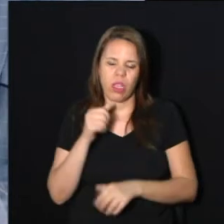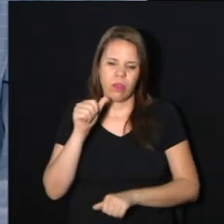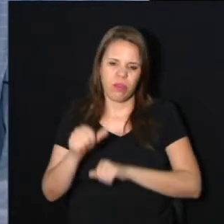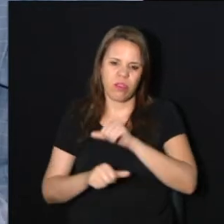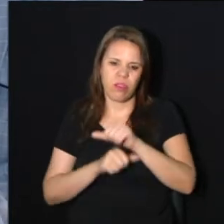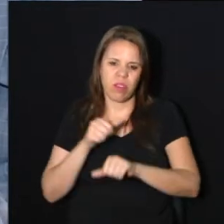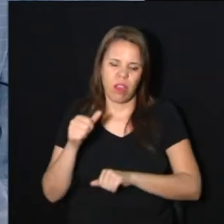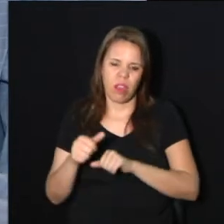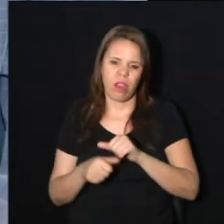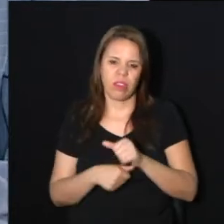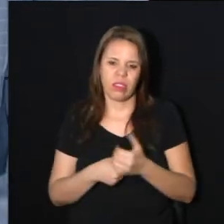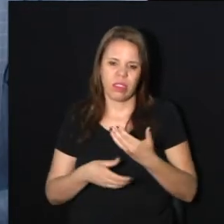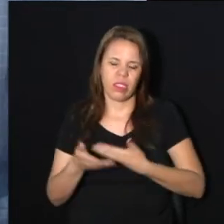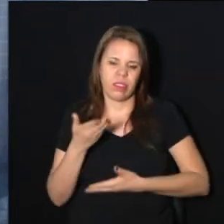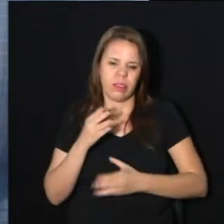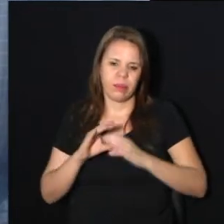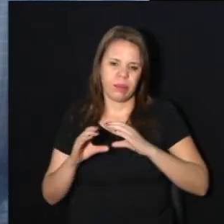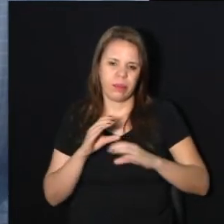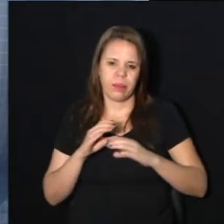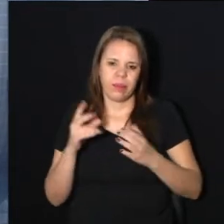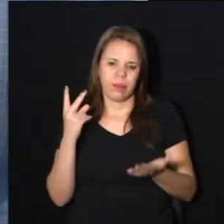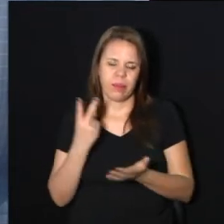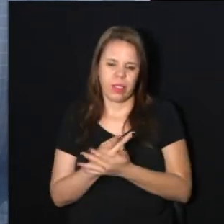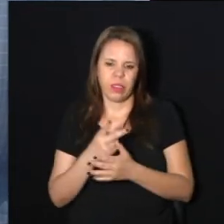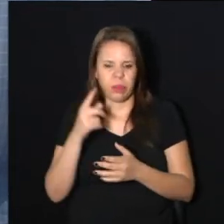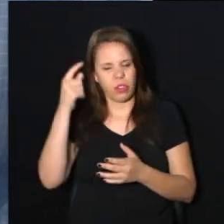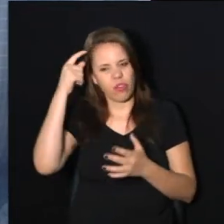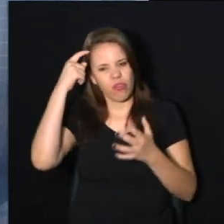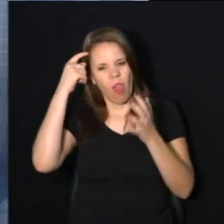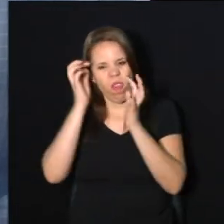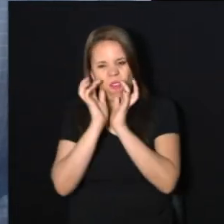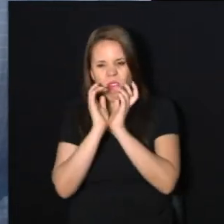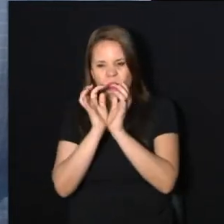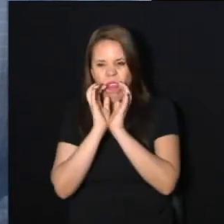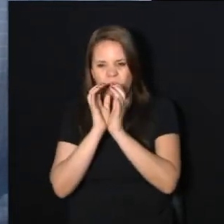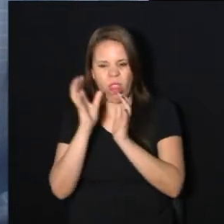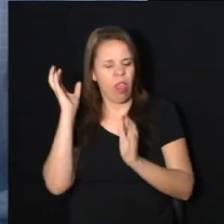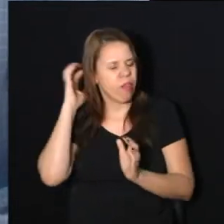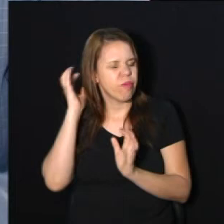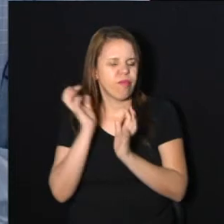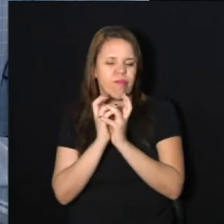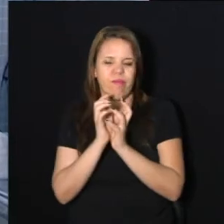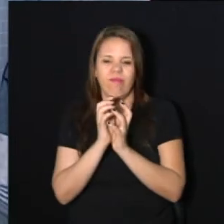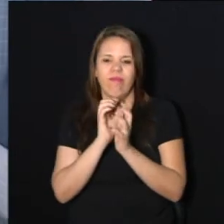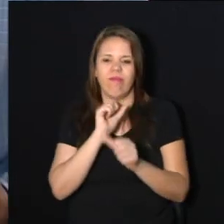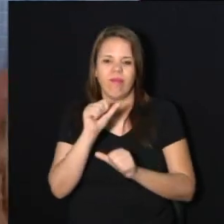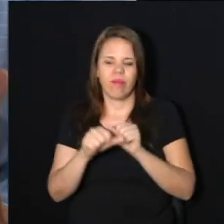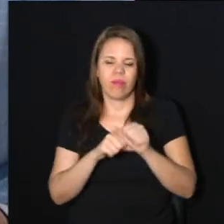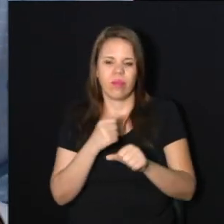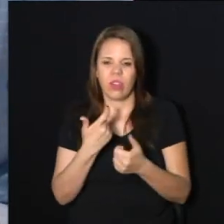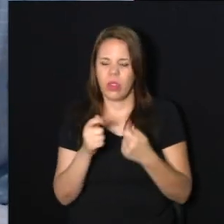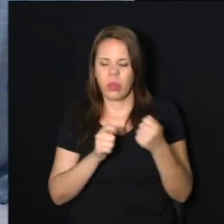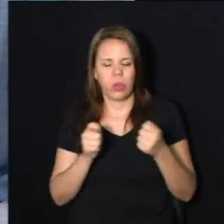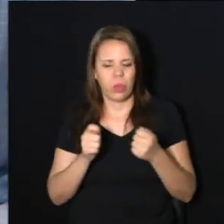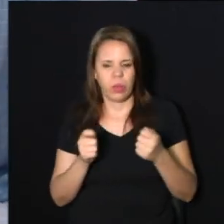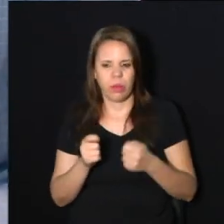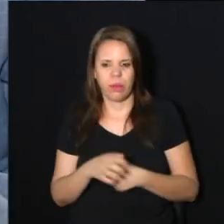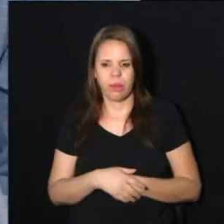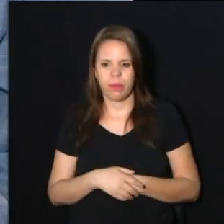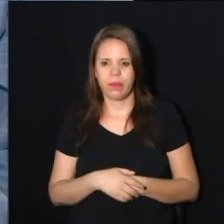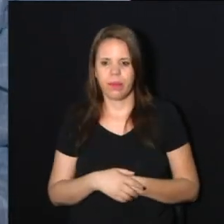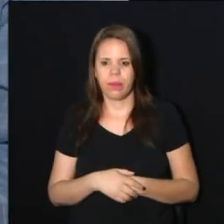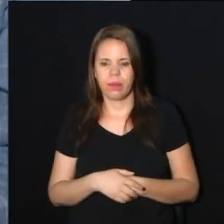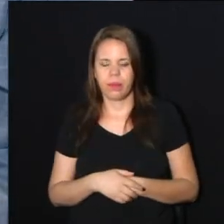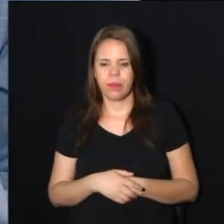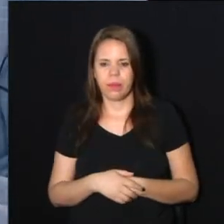nas interações dos neurotransmissores cerebrais. E aí você não tem controle disso. À